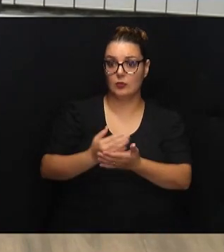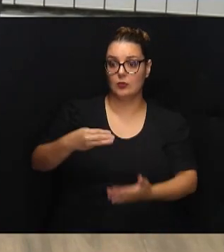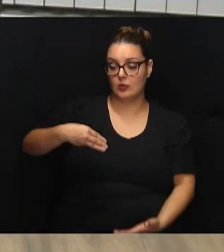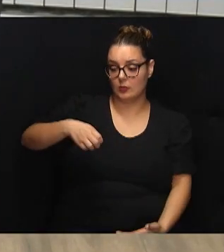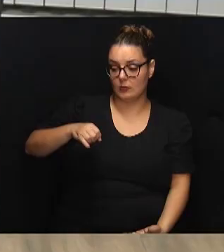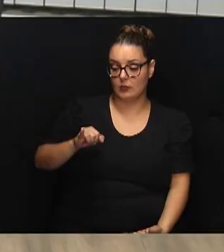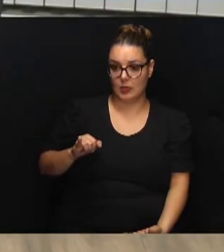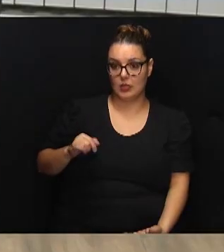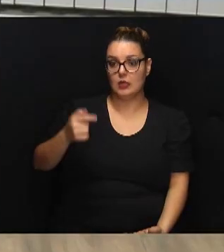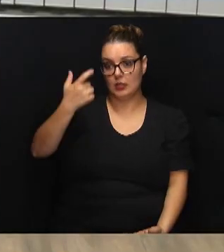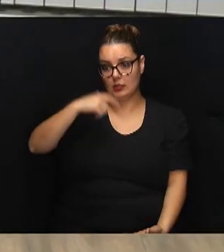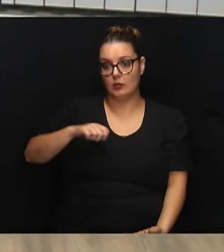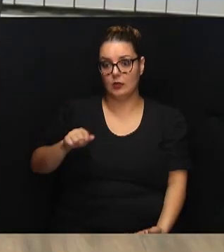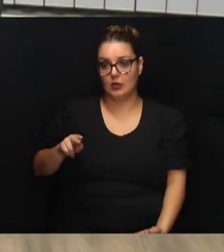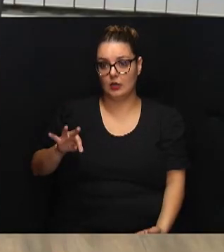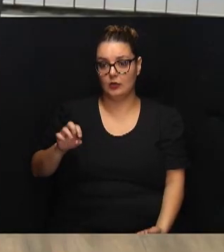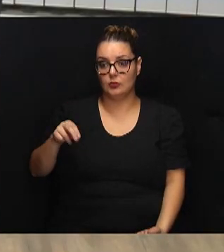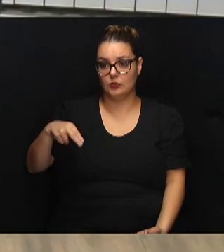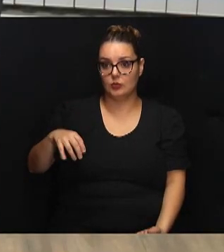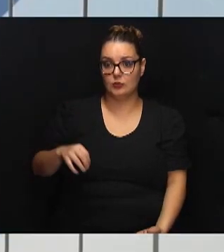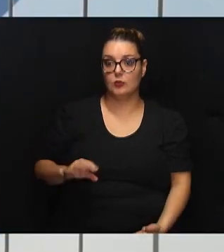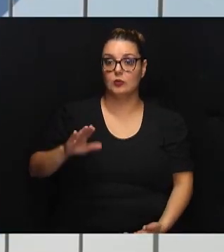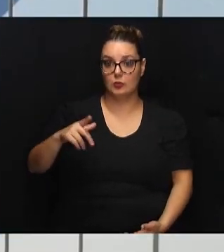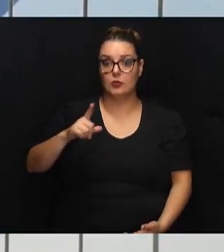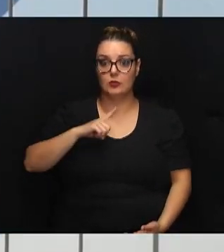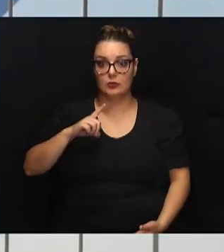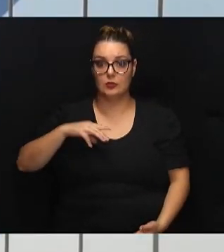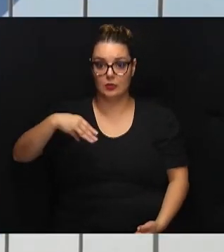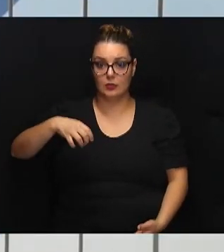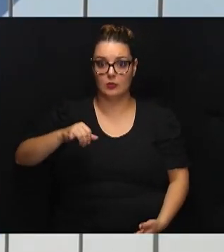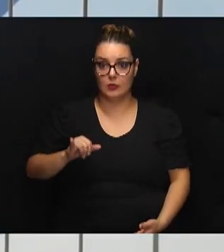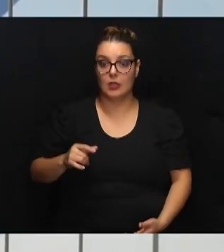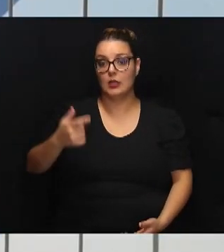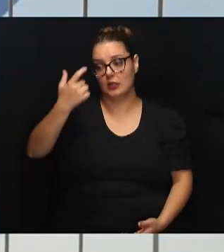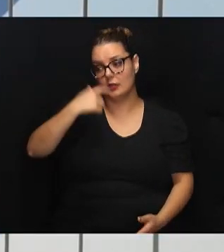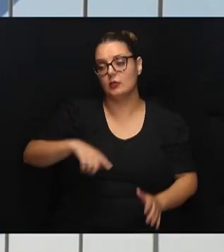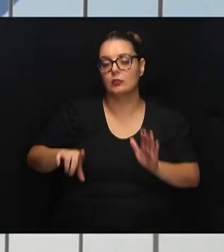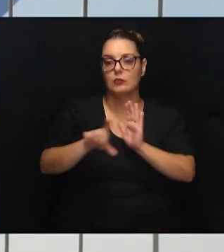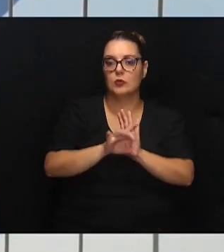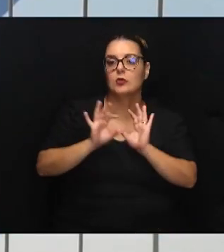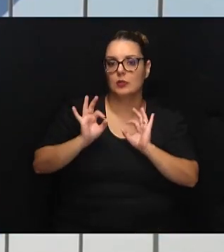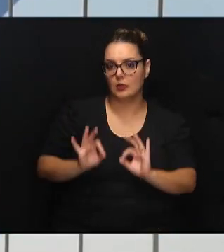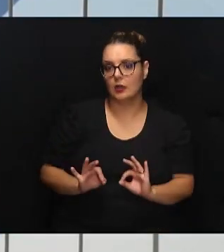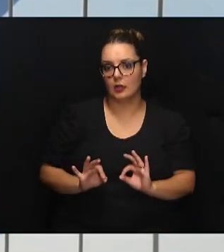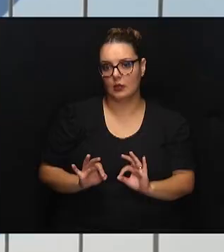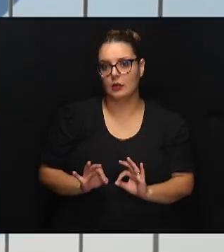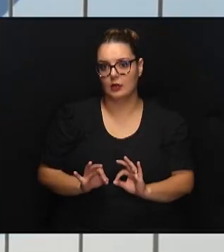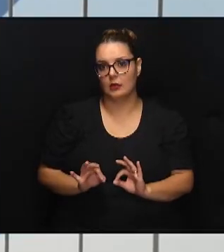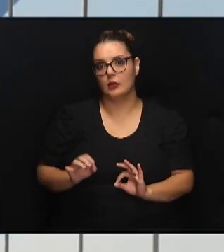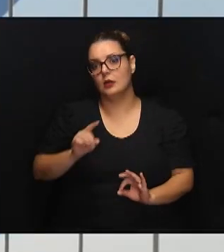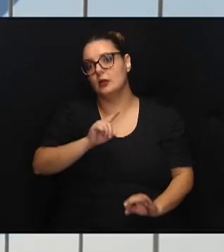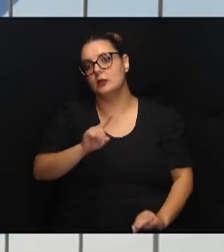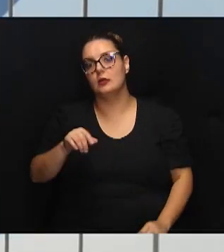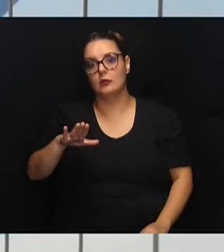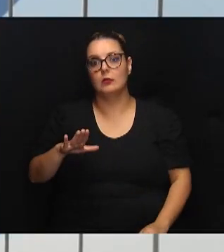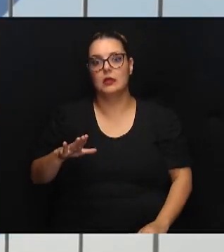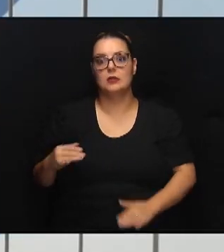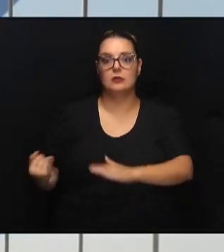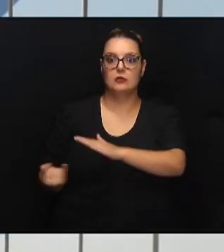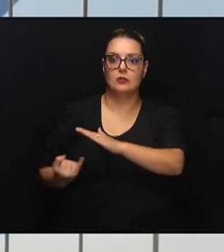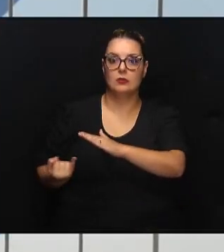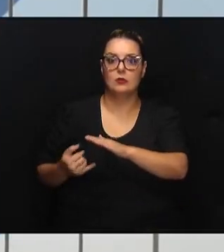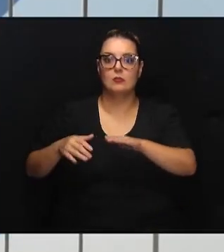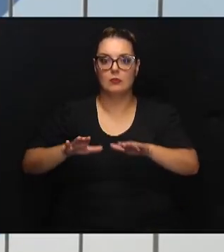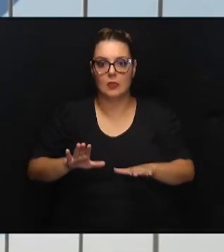autônoma. Quando eu passo a ter o MEI, eu passo a ser legalizado. Eu passo a não ser mais informal. Tá. Só